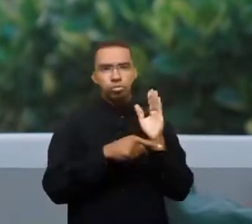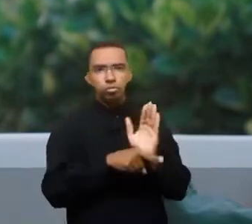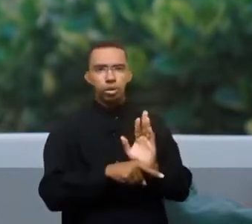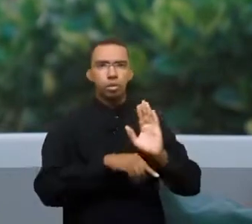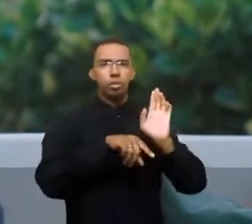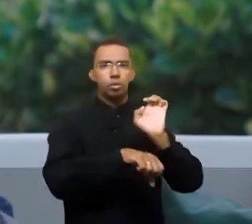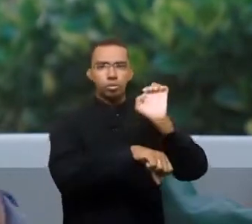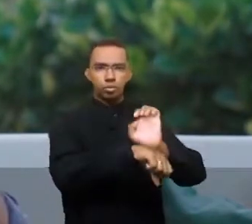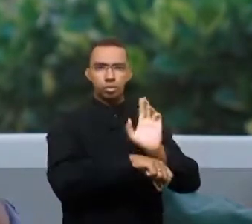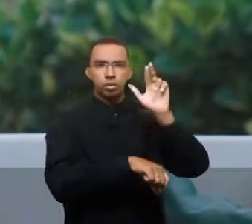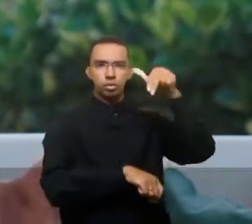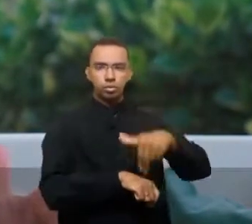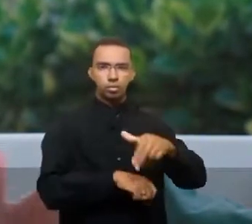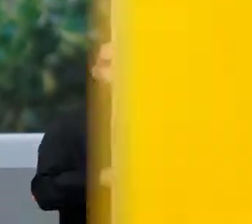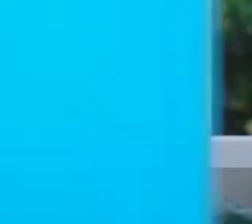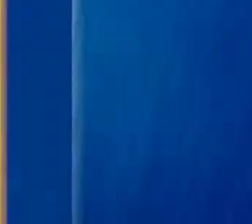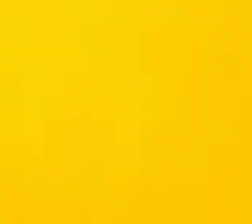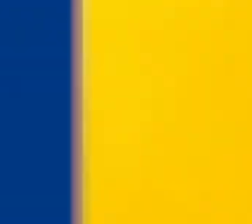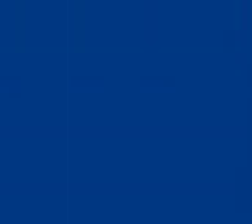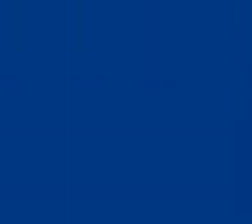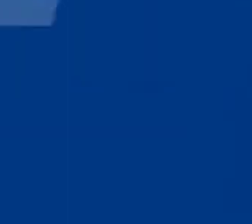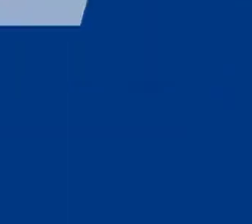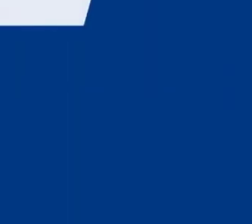uso das verbas. Vamos fazer nosso estado avançar.